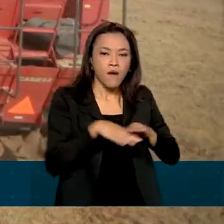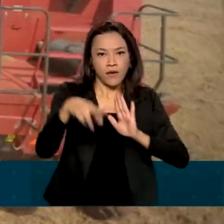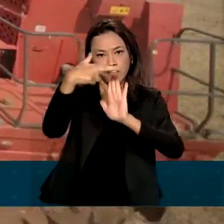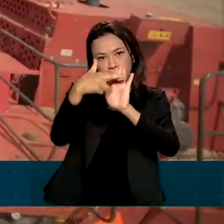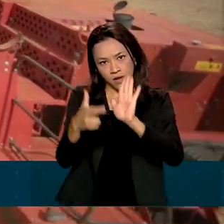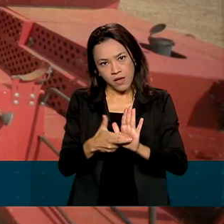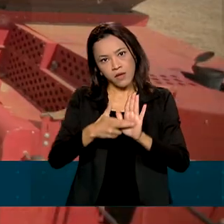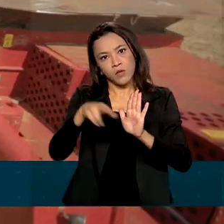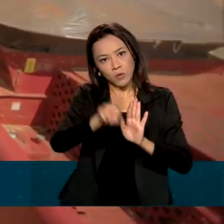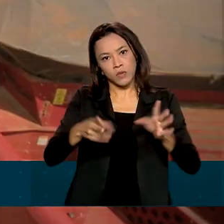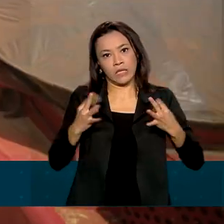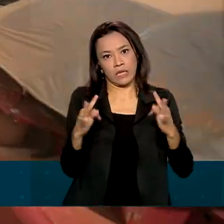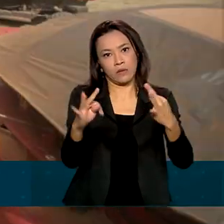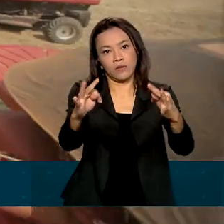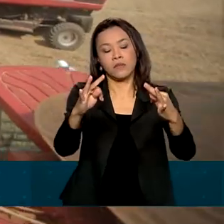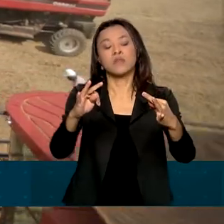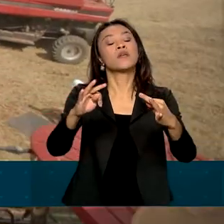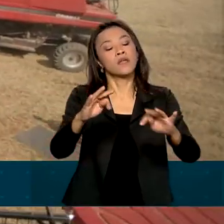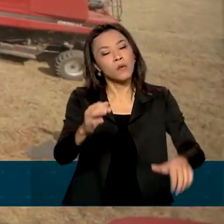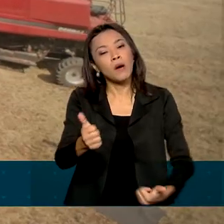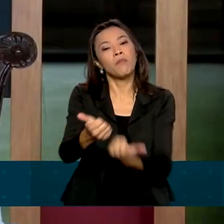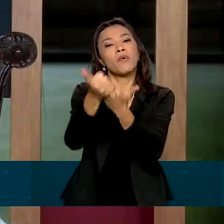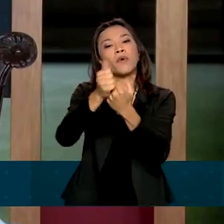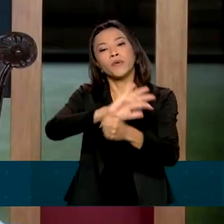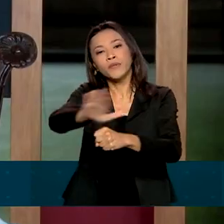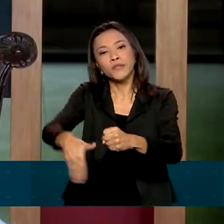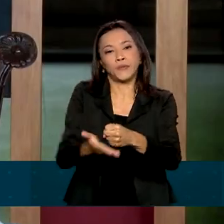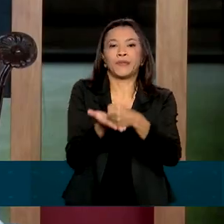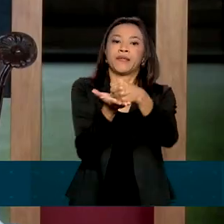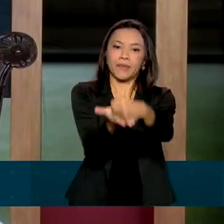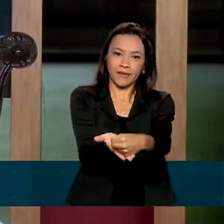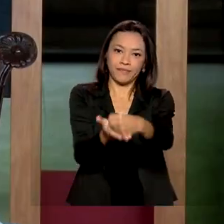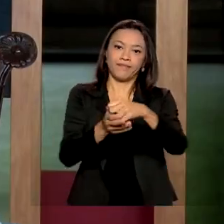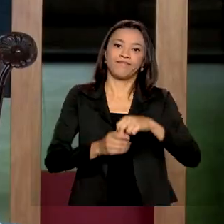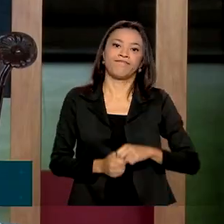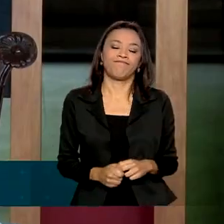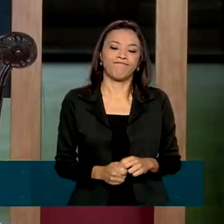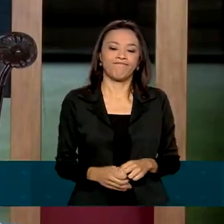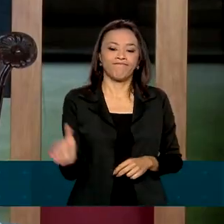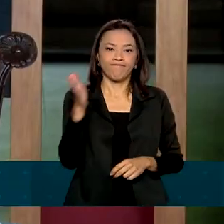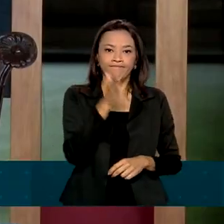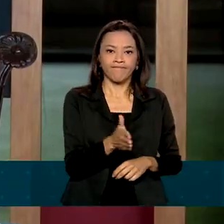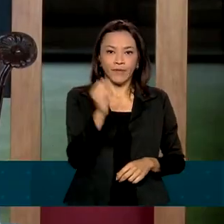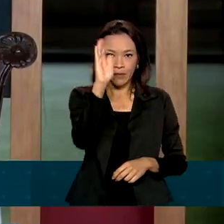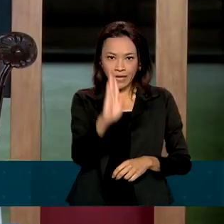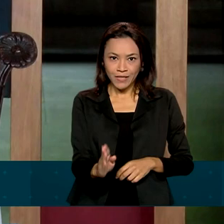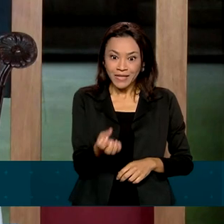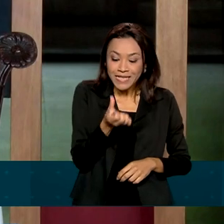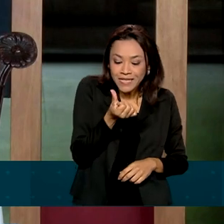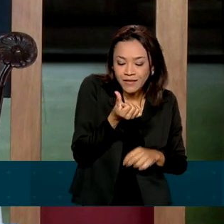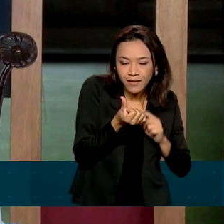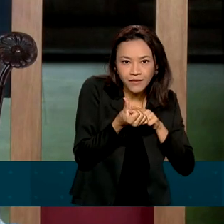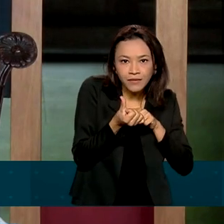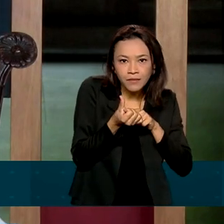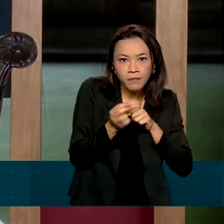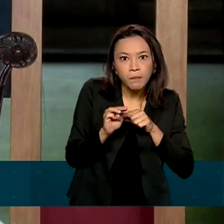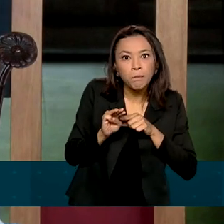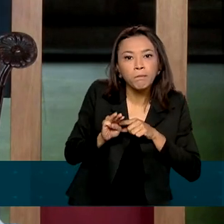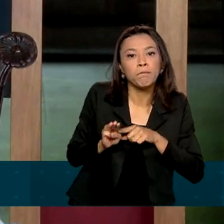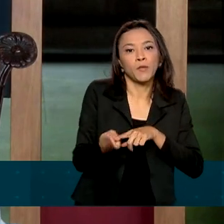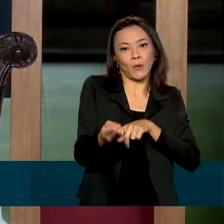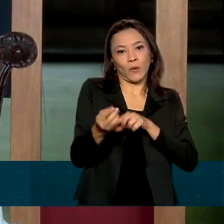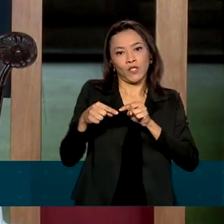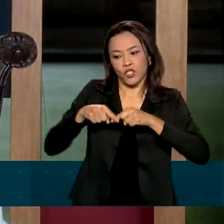que buscam o desenvolvimento sustentável. O Brasil tem 6 milhões de propriedades e nós